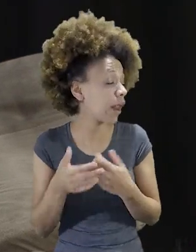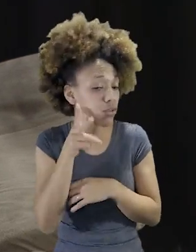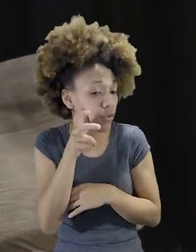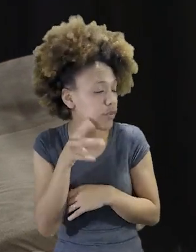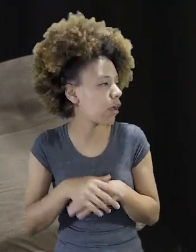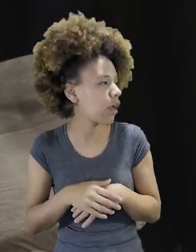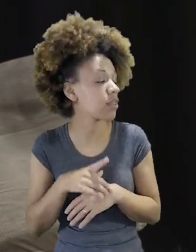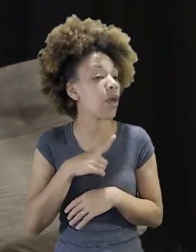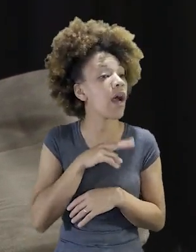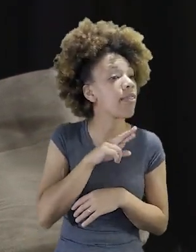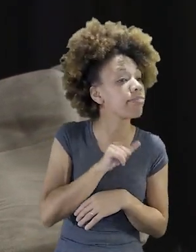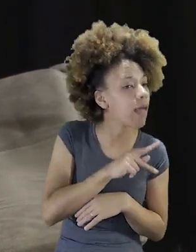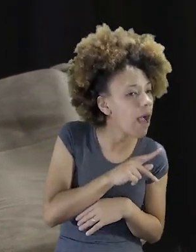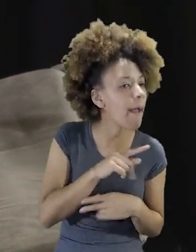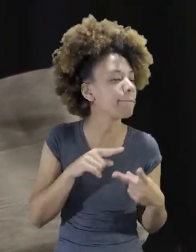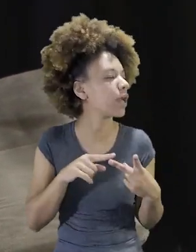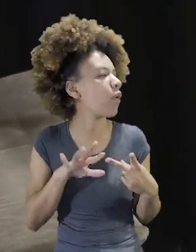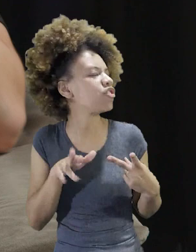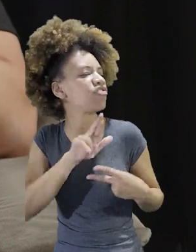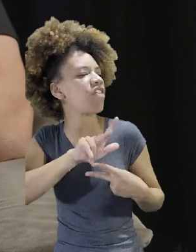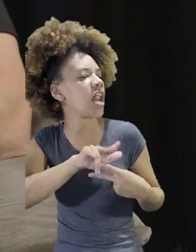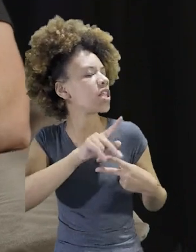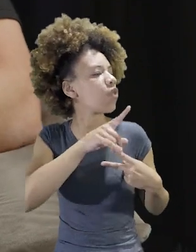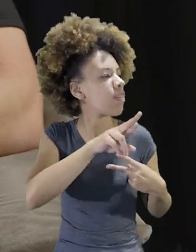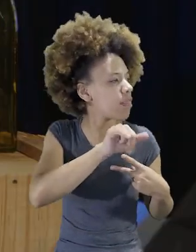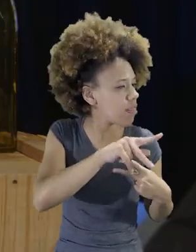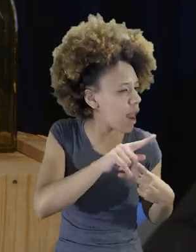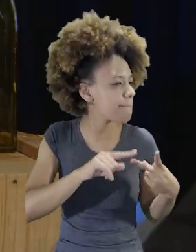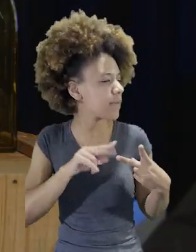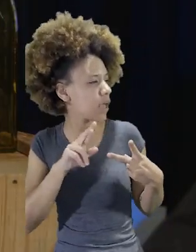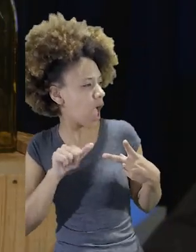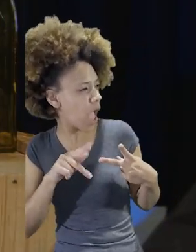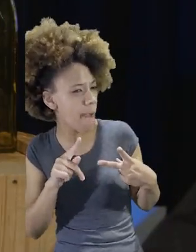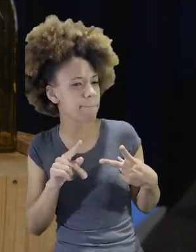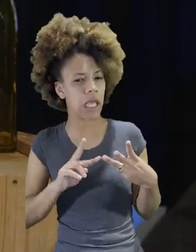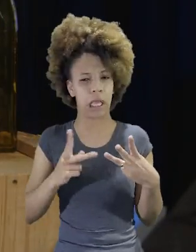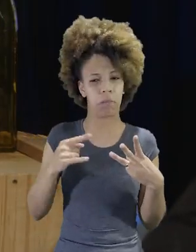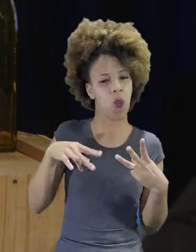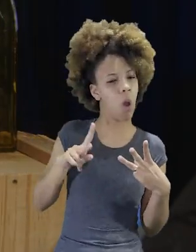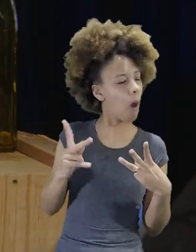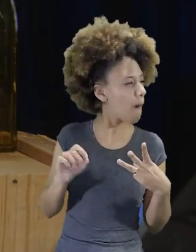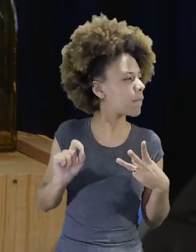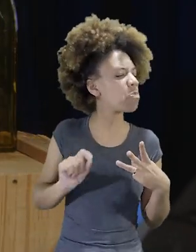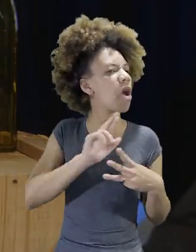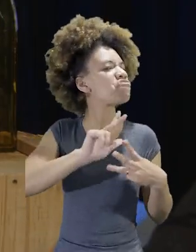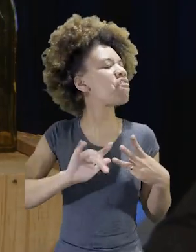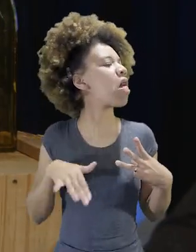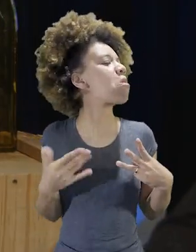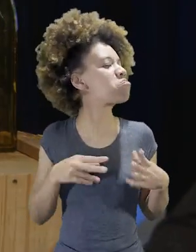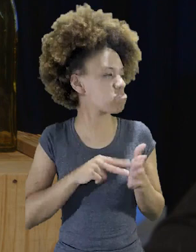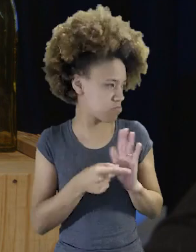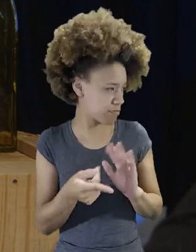rap tem gente que não entende o que que é o Hip Hop conta um pouquinho que você vê assim vamos lá é do guarda-chuva grande né cara